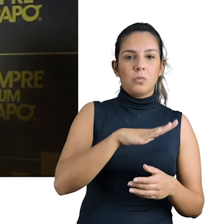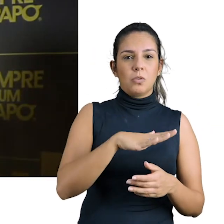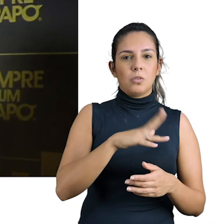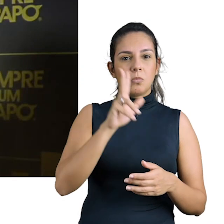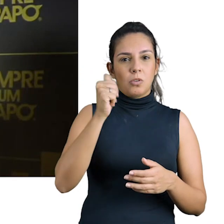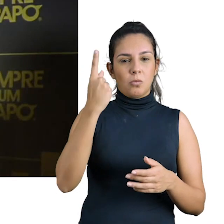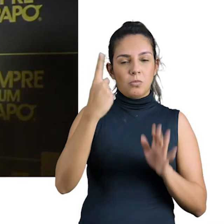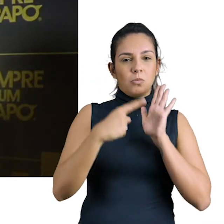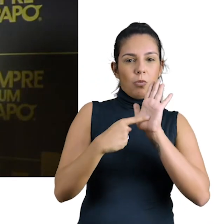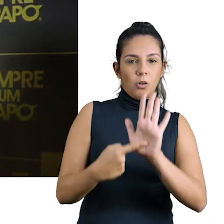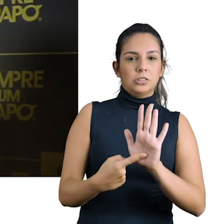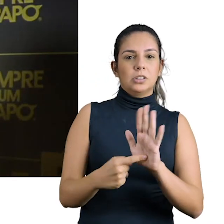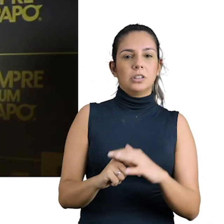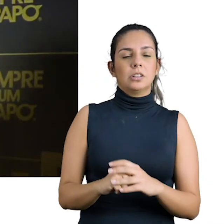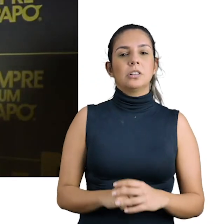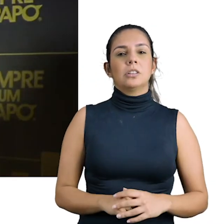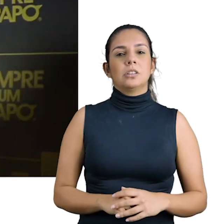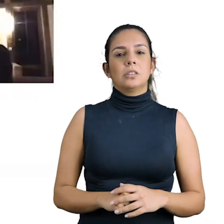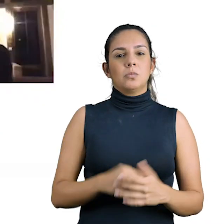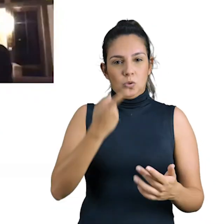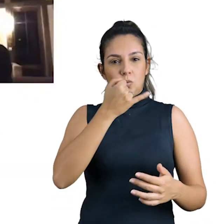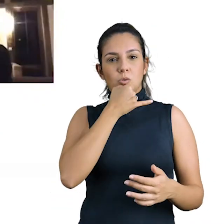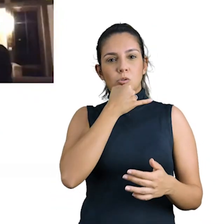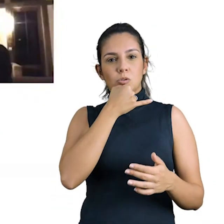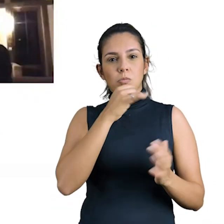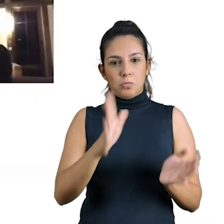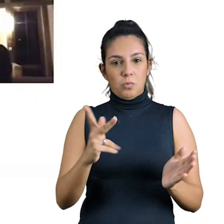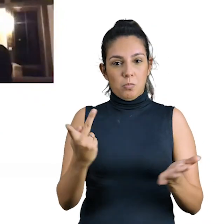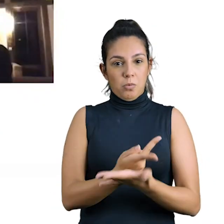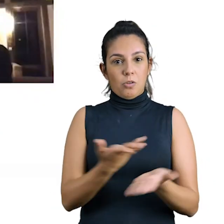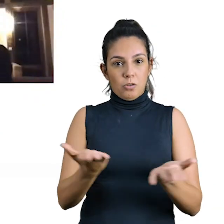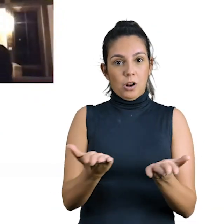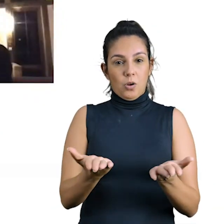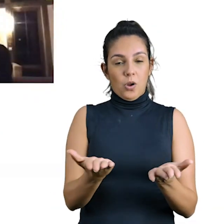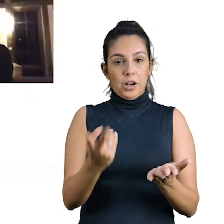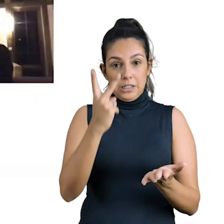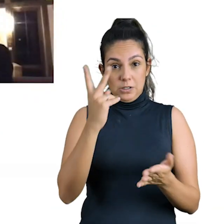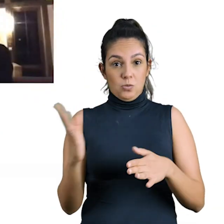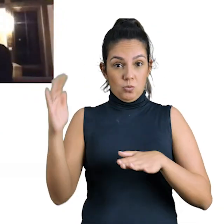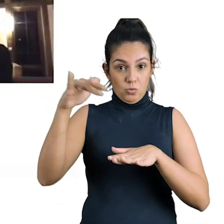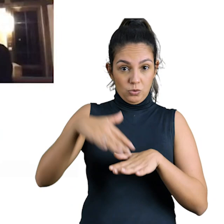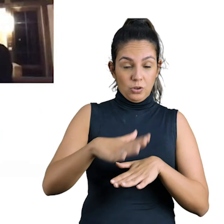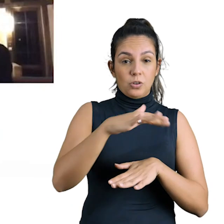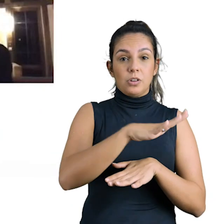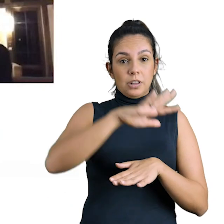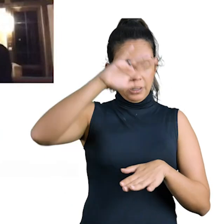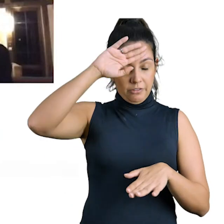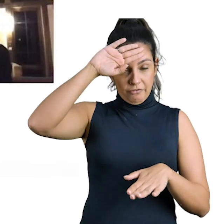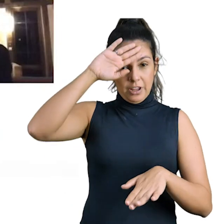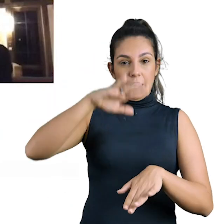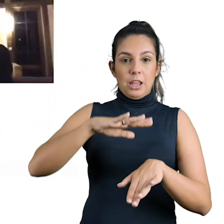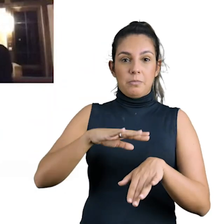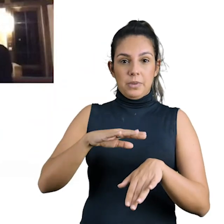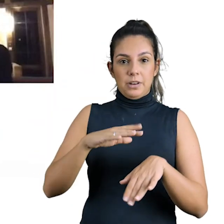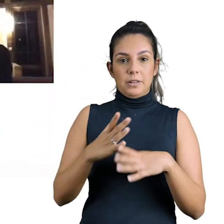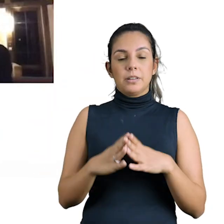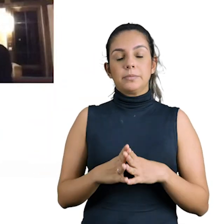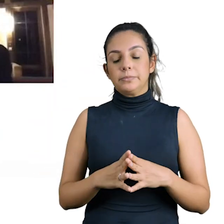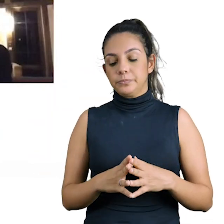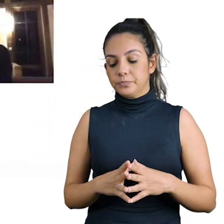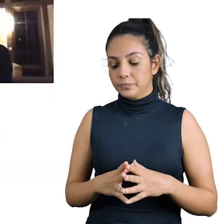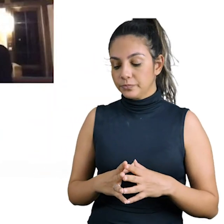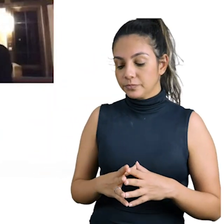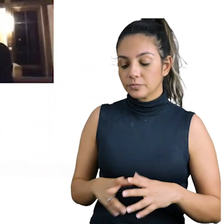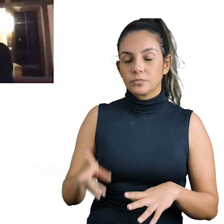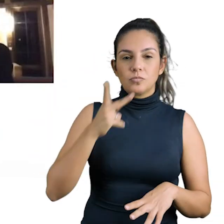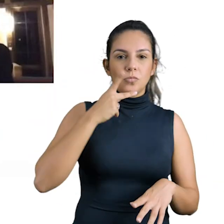pode ser uma ilustração para um exemplo do que pode acontecer agora, né? A segunda onda da febre amarela.